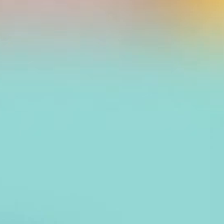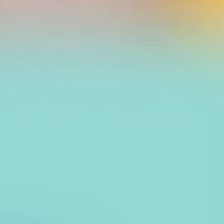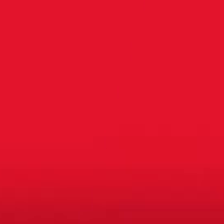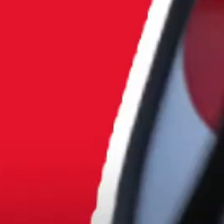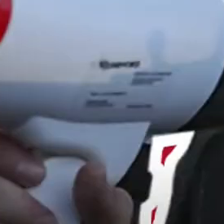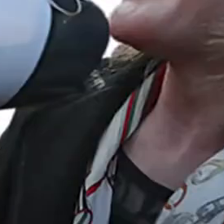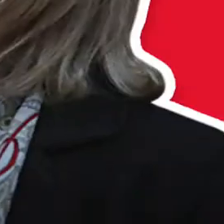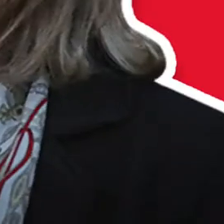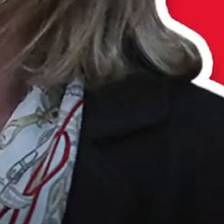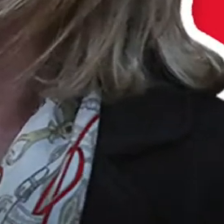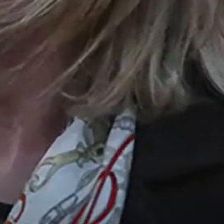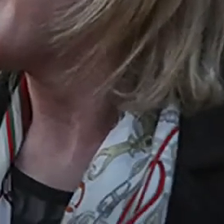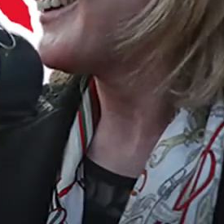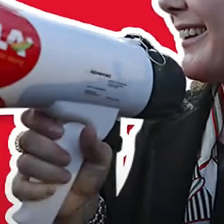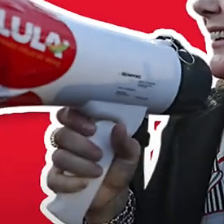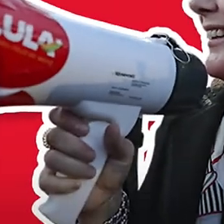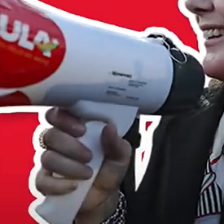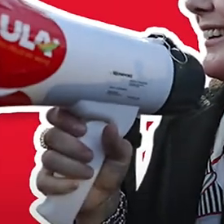SUS.